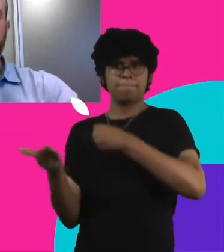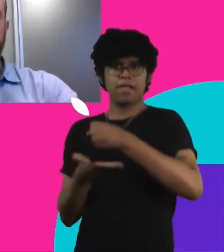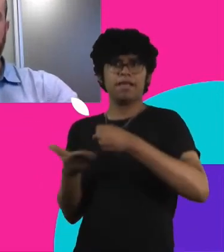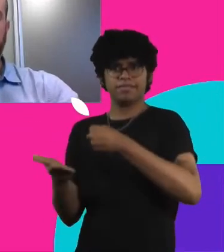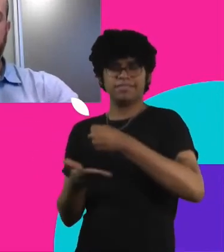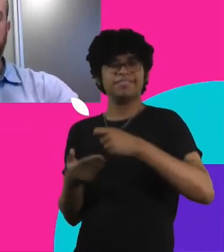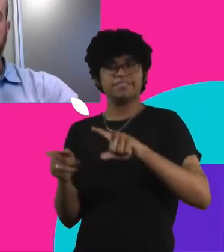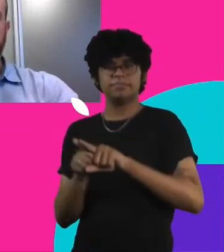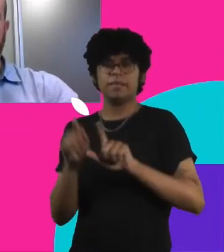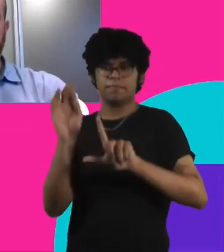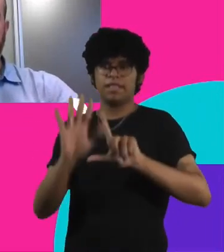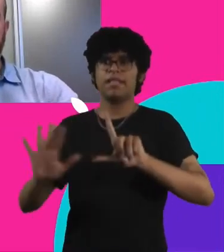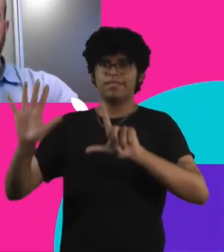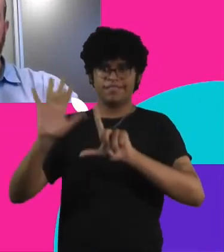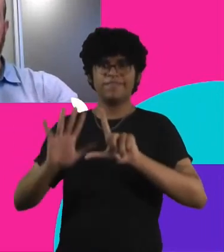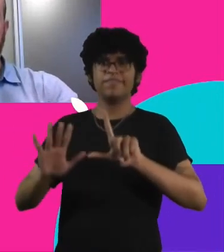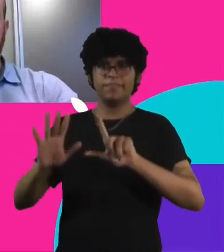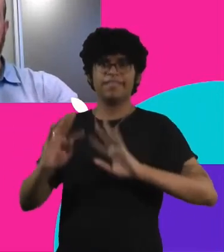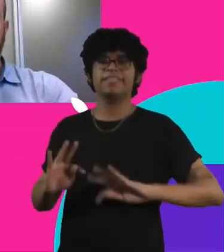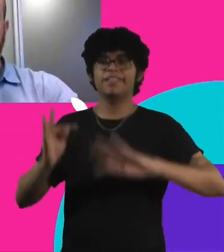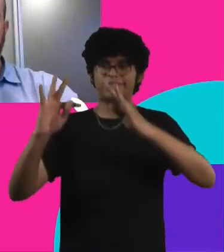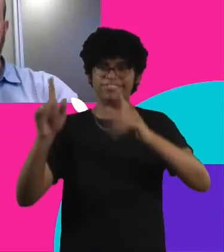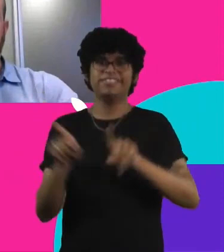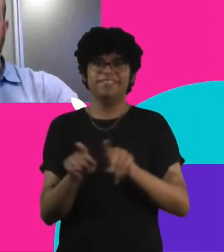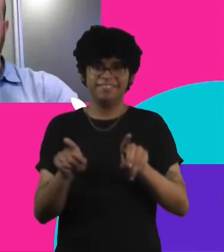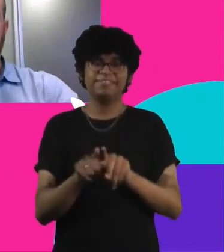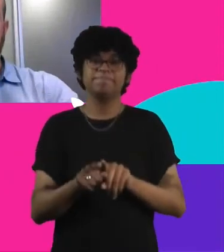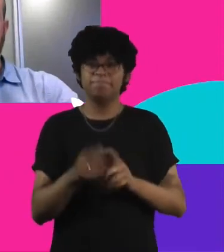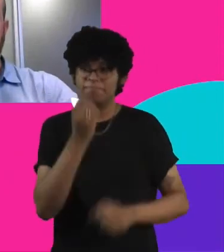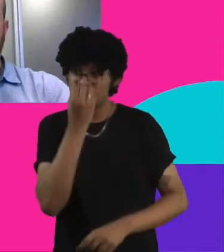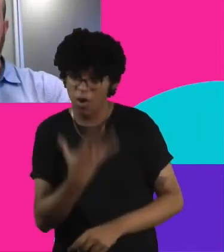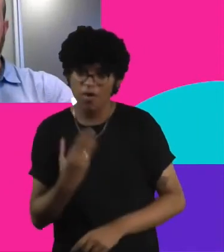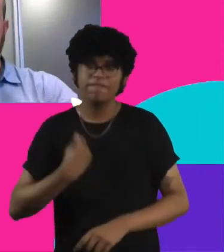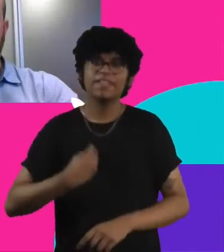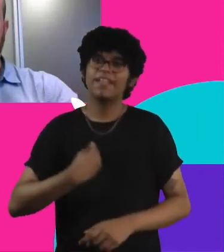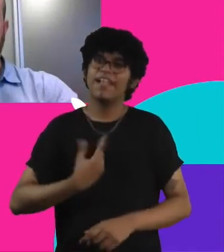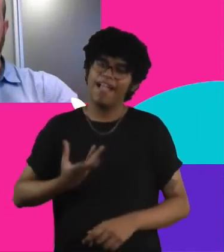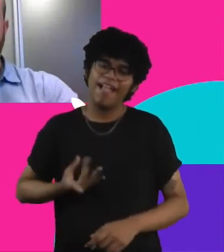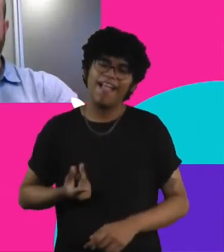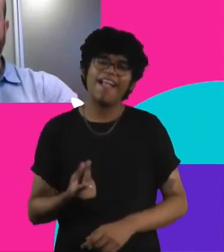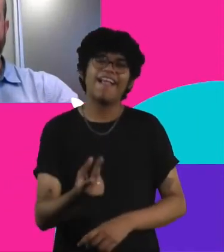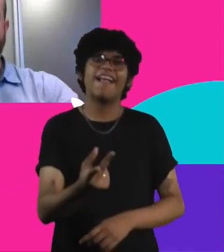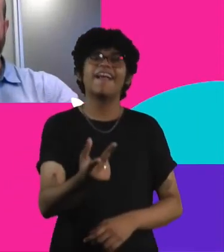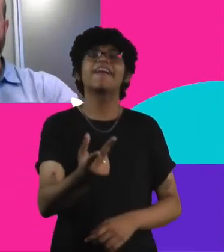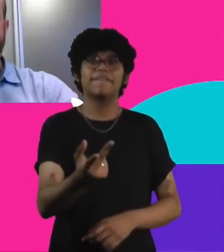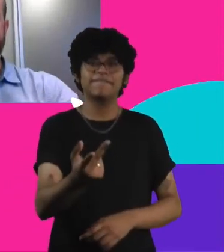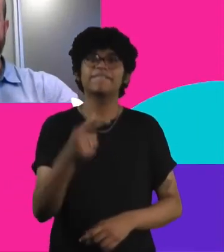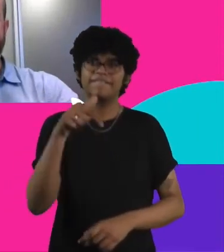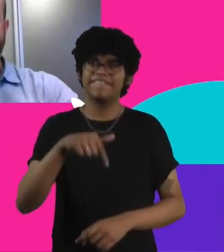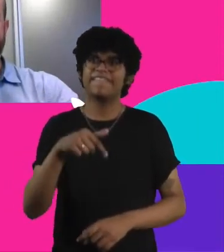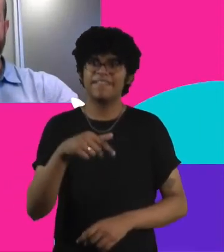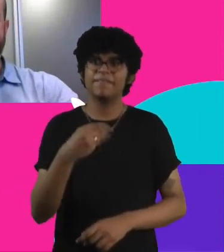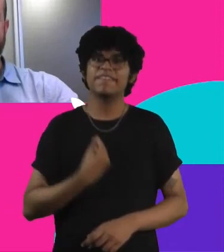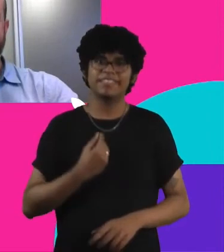além dessas plataformas e todas as tecnologias, né? Muito bom estar aqui e vida longa para o Social Good, para esse